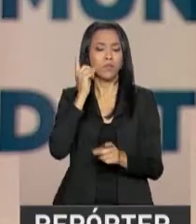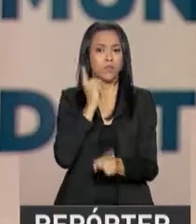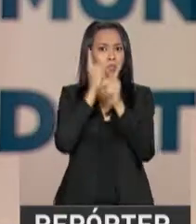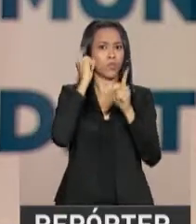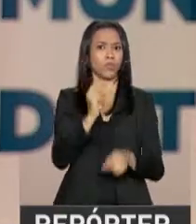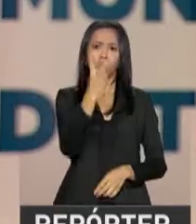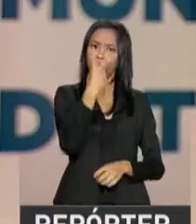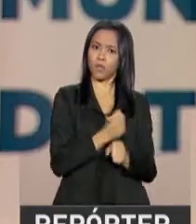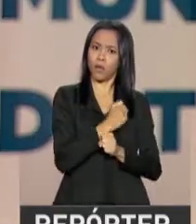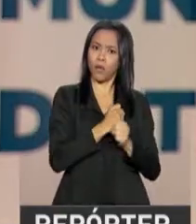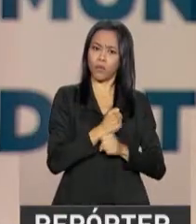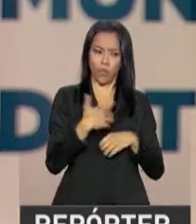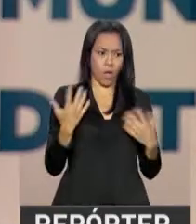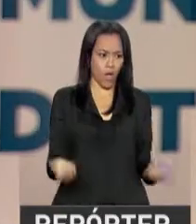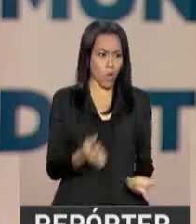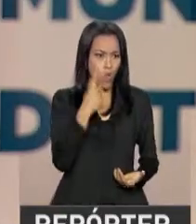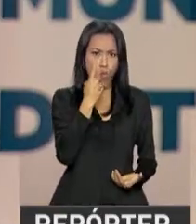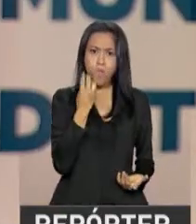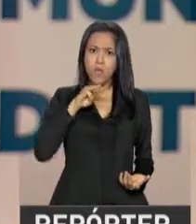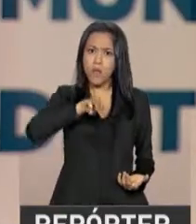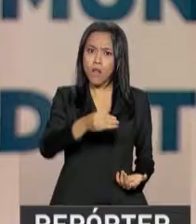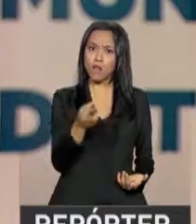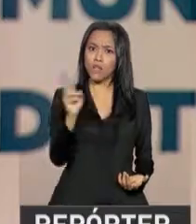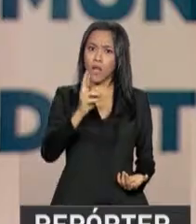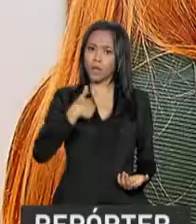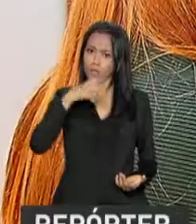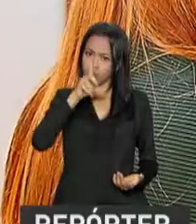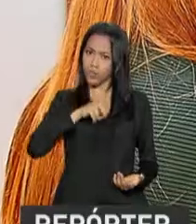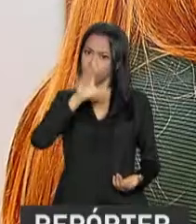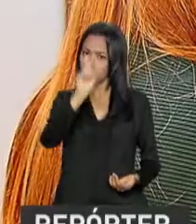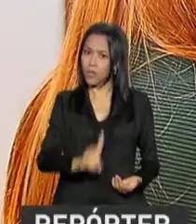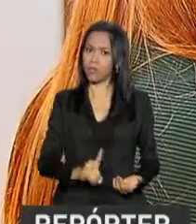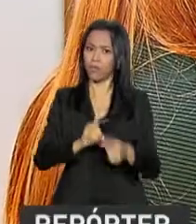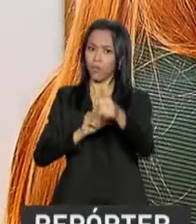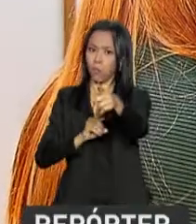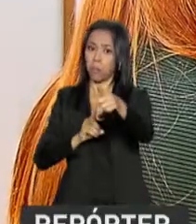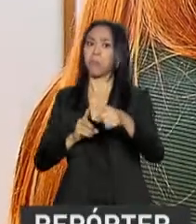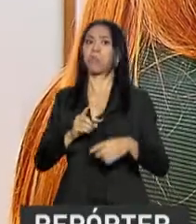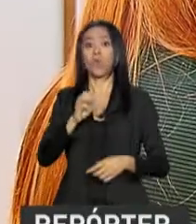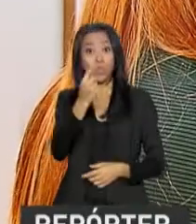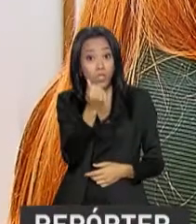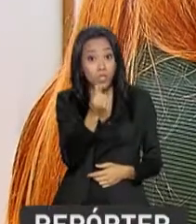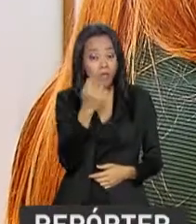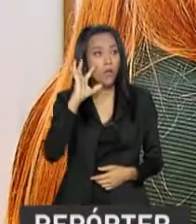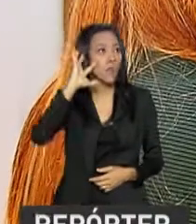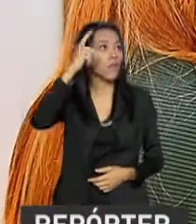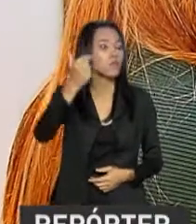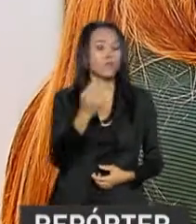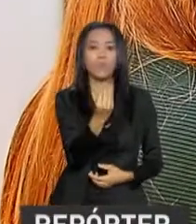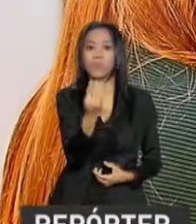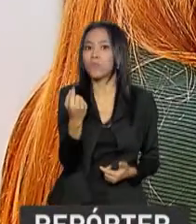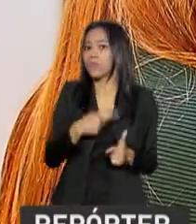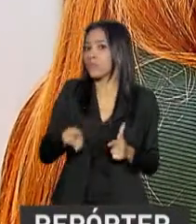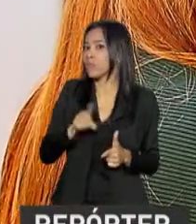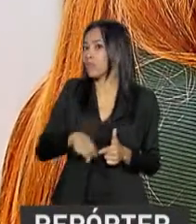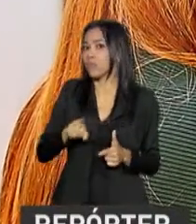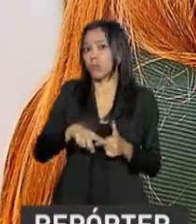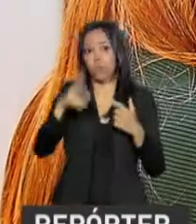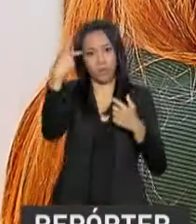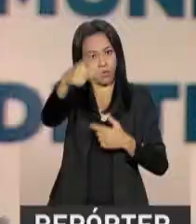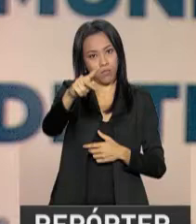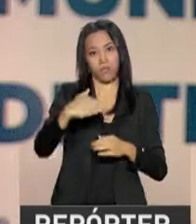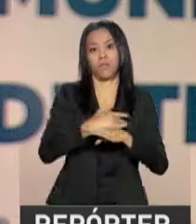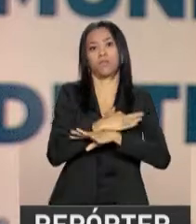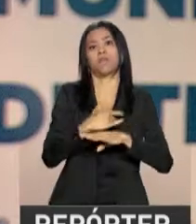que tinha direito a um milhão de reais do renainf o dinheiro resolveu muitos problemas de trânsito na cidade